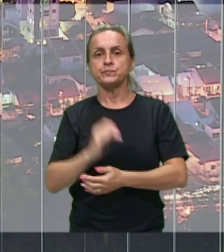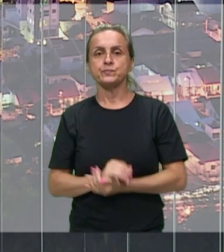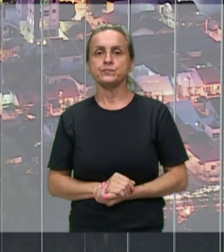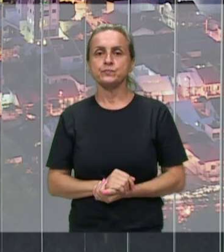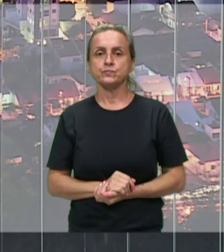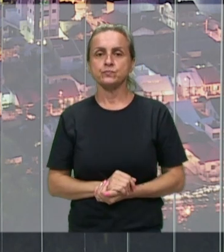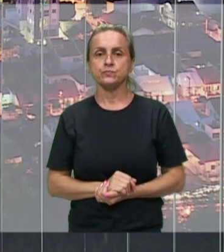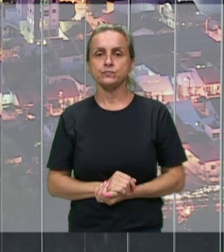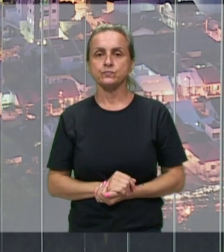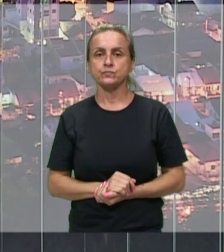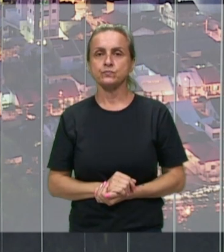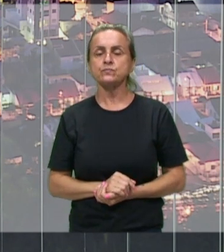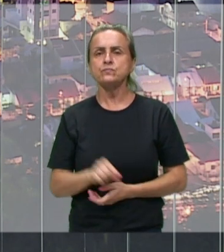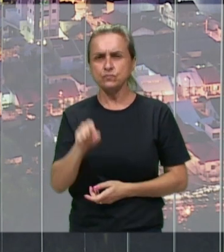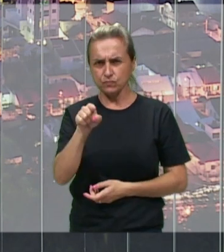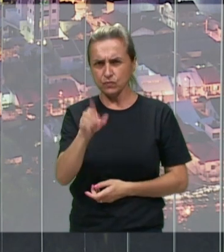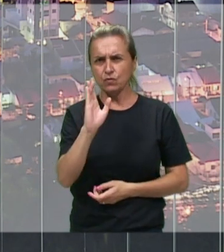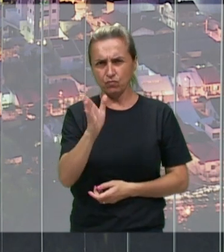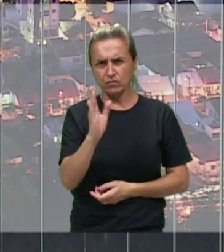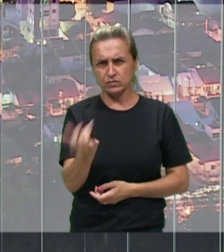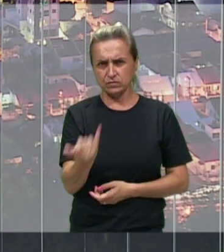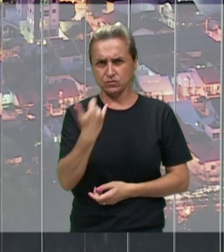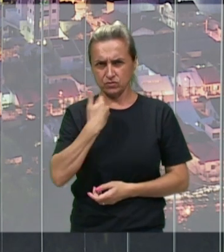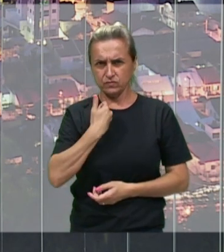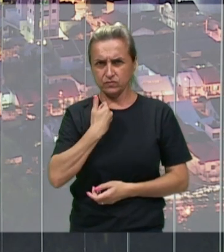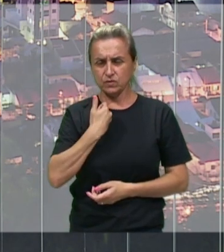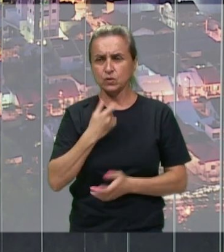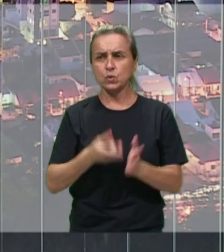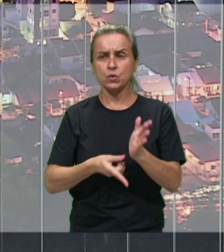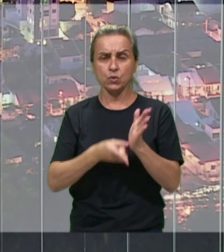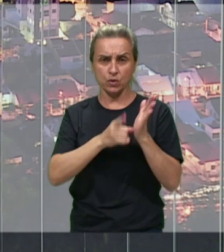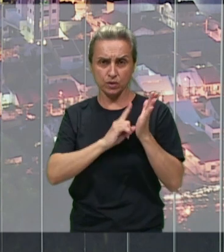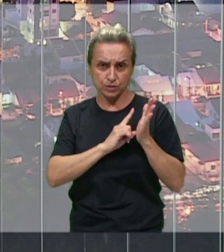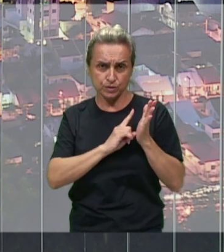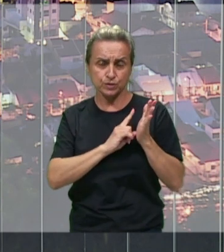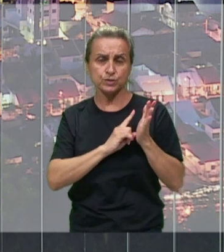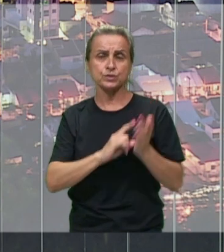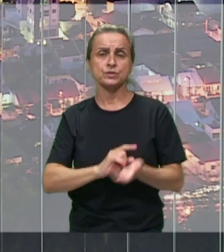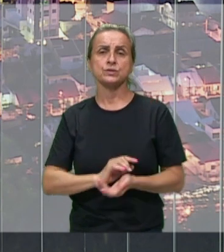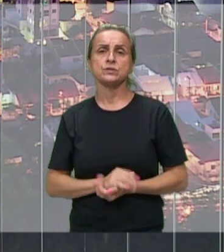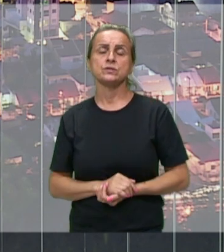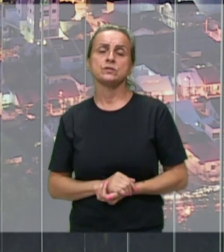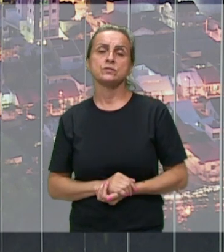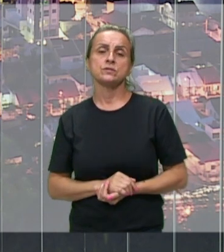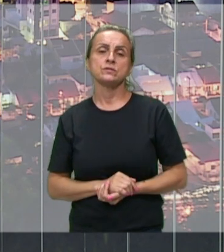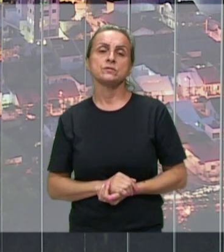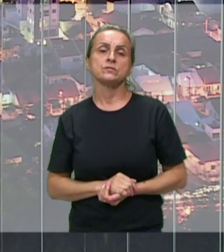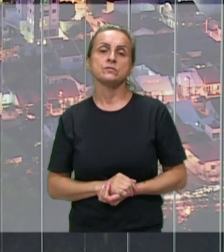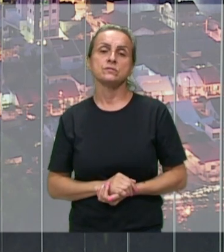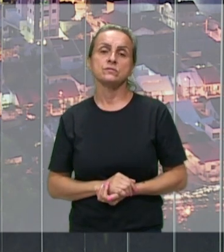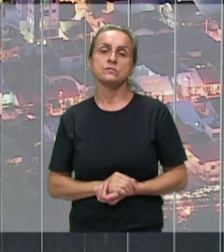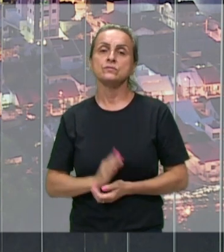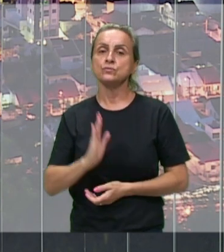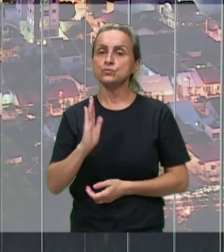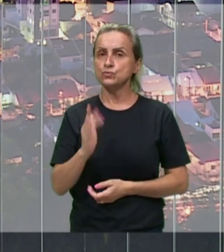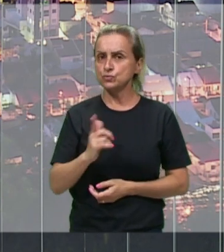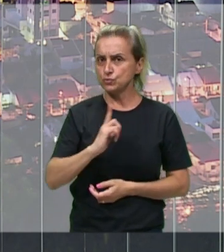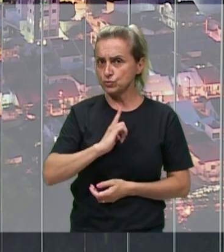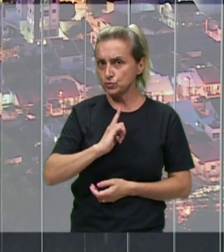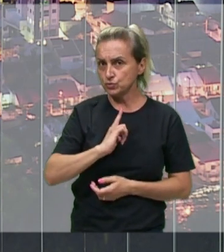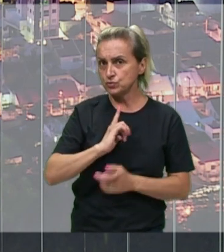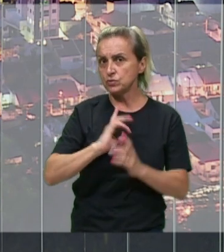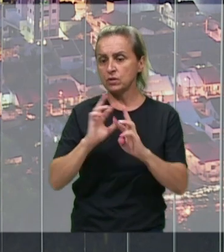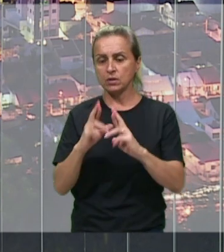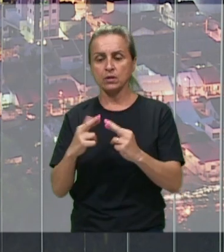Você mesmo já adiantou para a gente, né, que já tem reuniões marcadas